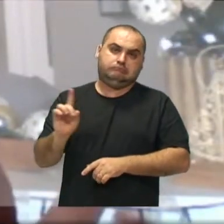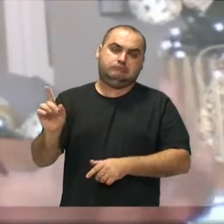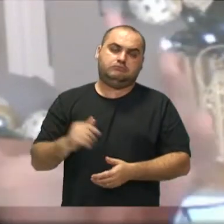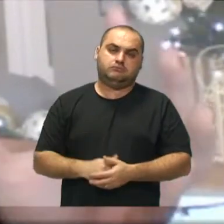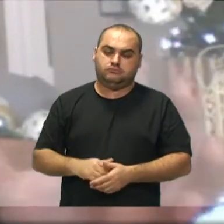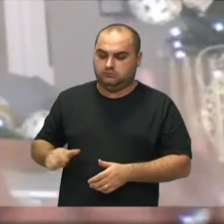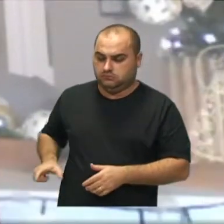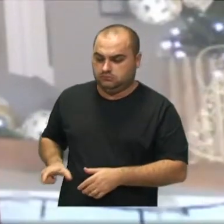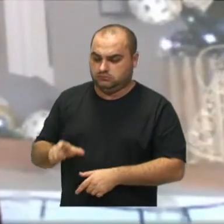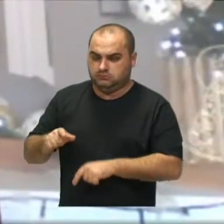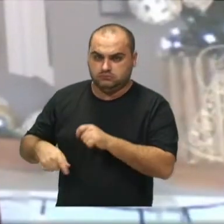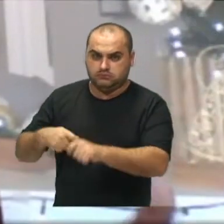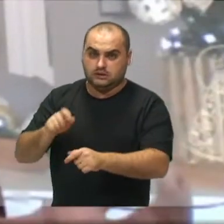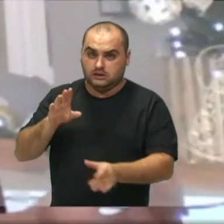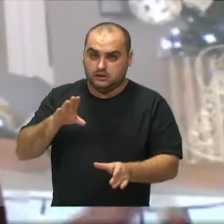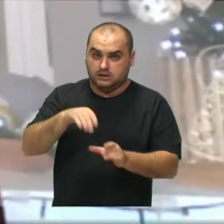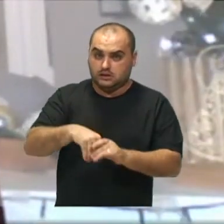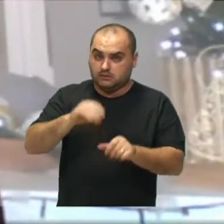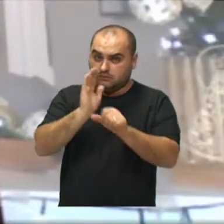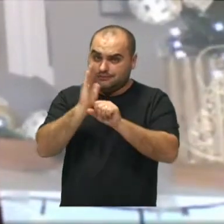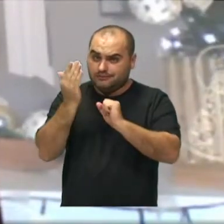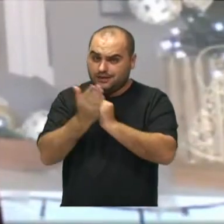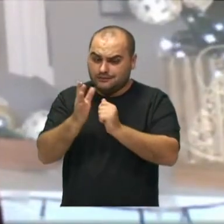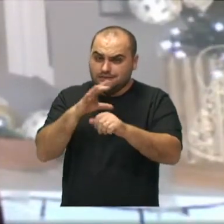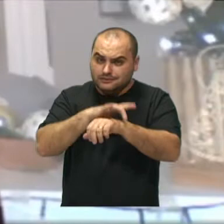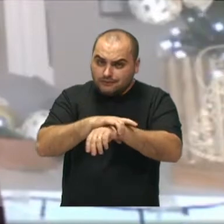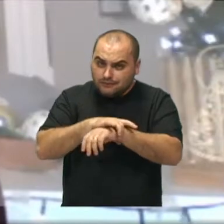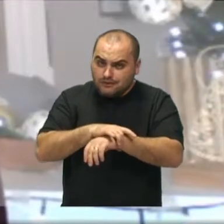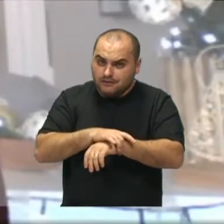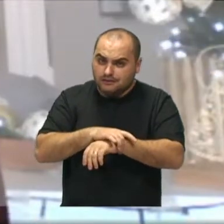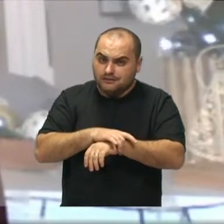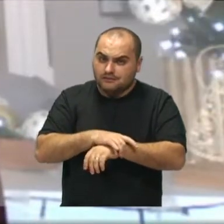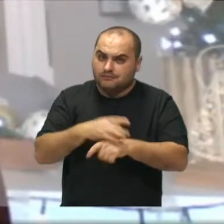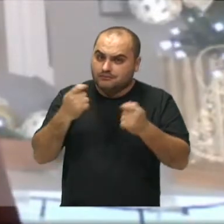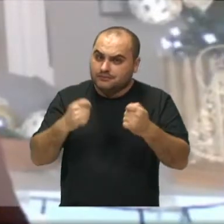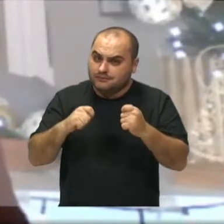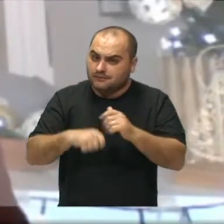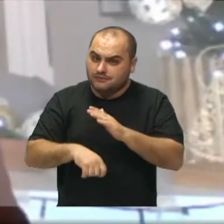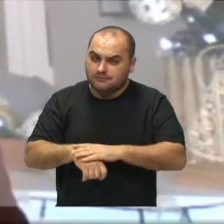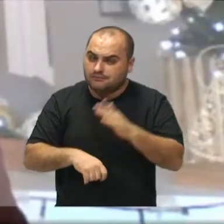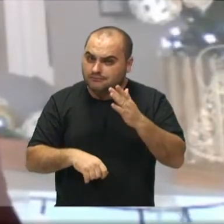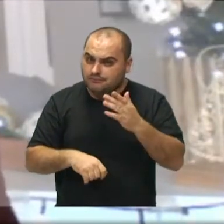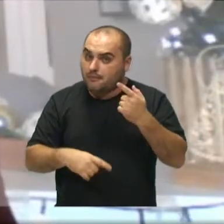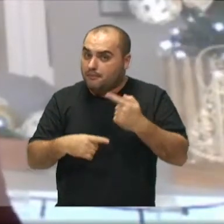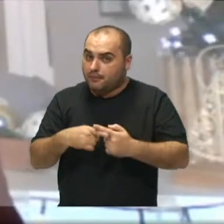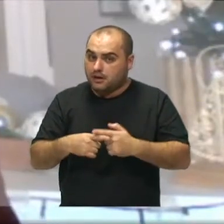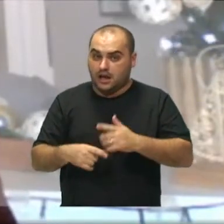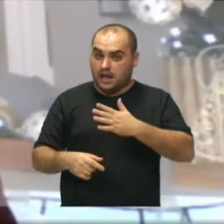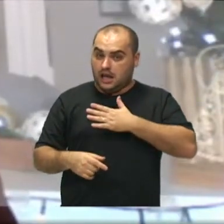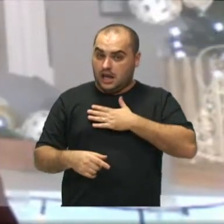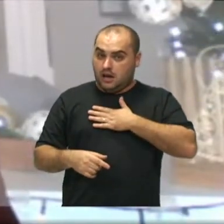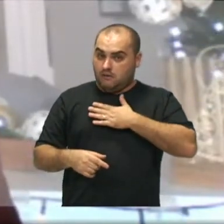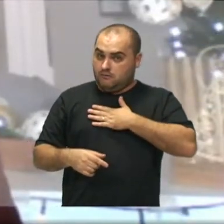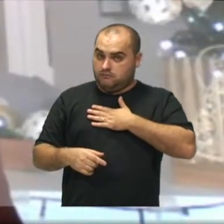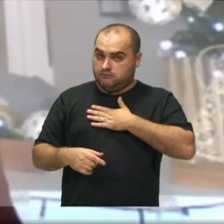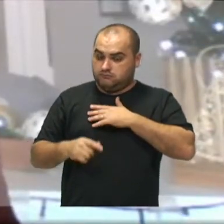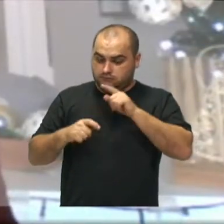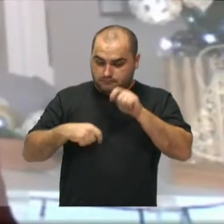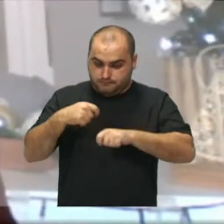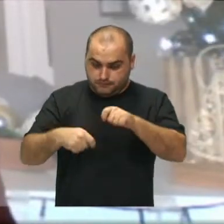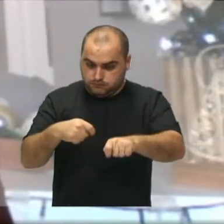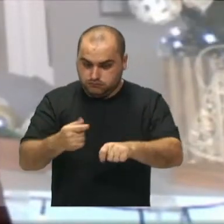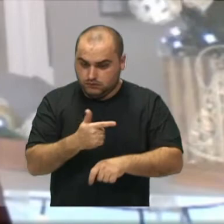queria era as ciclovias dentro do bairro para dar segurança para as pessoas, porque eu não tenho o hábito de andar de bicicleta, mas quem está